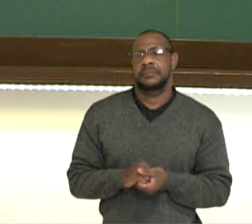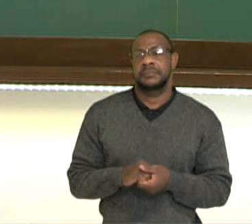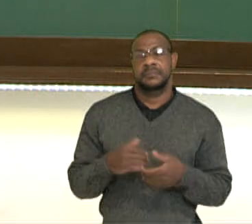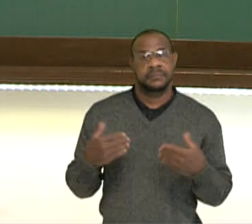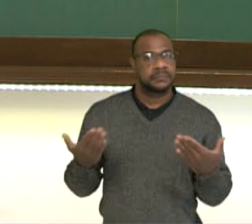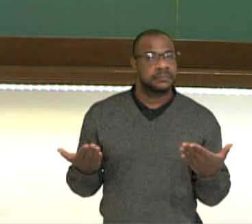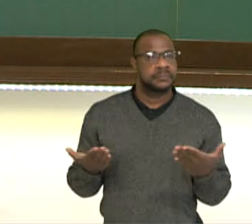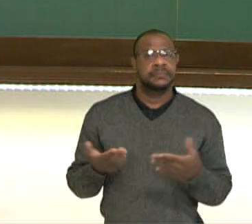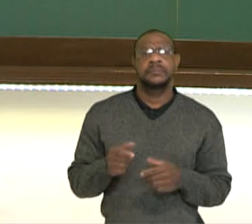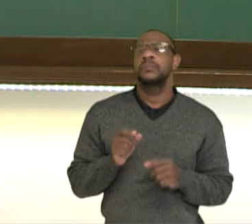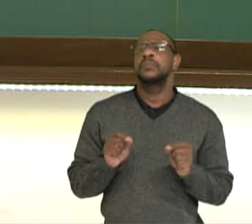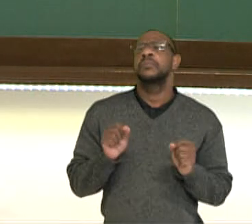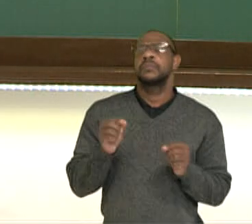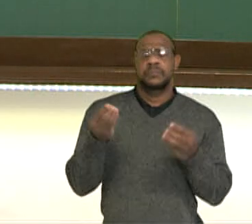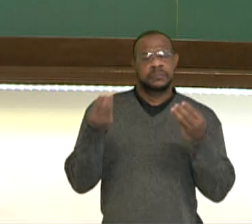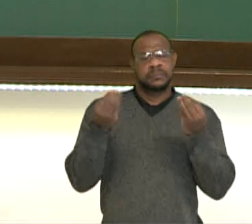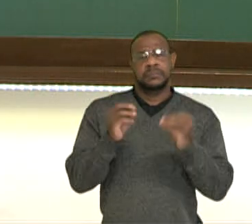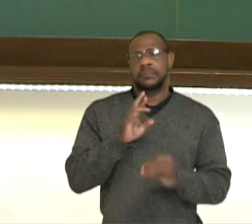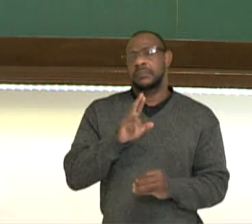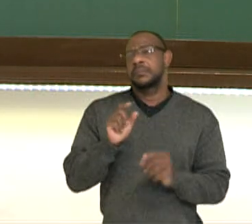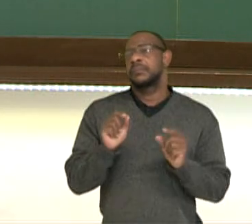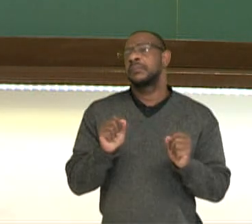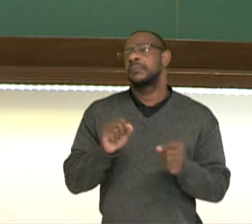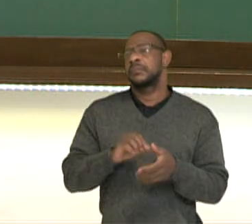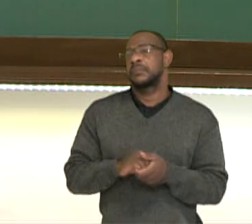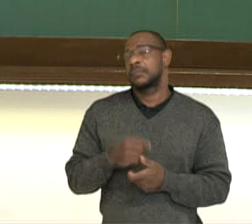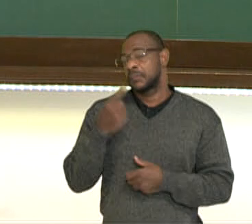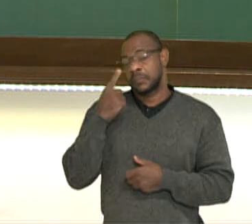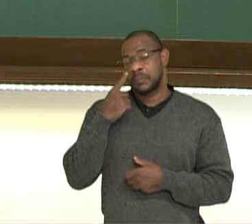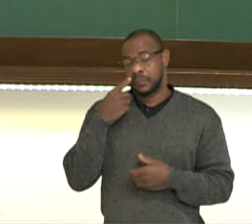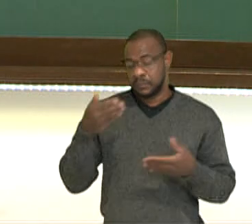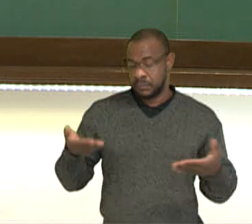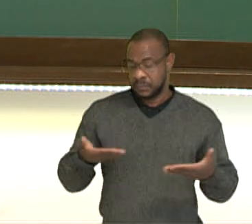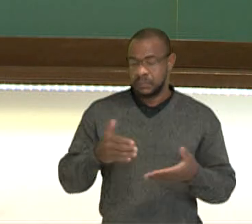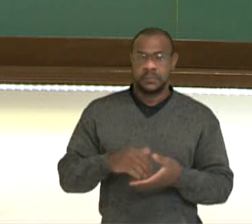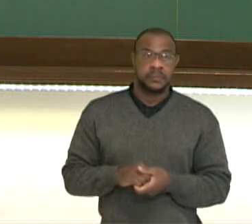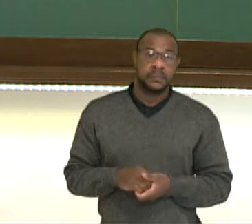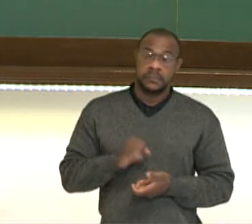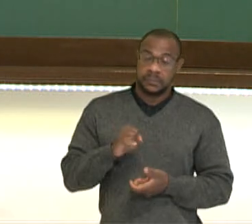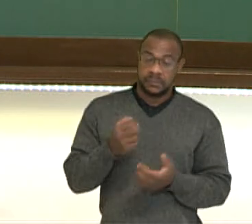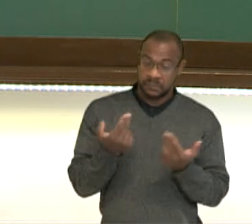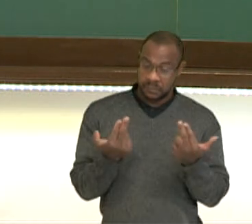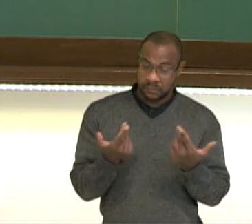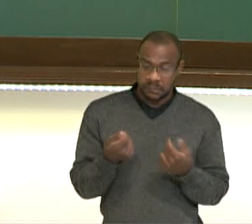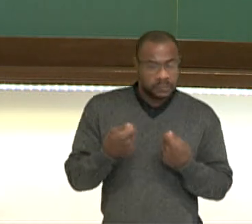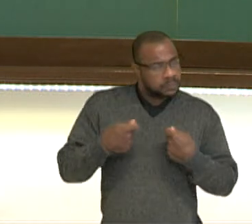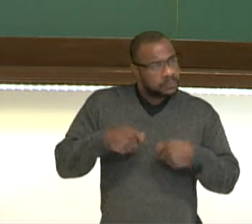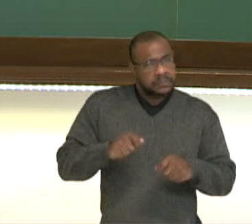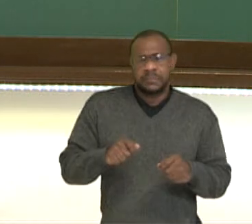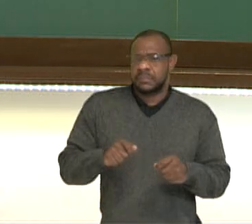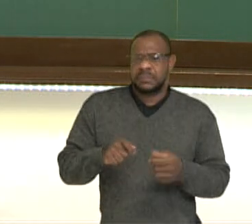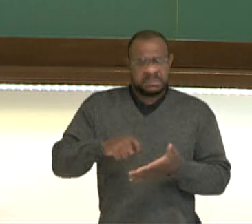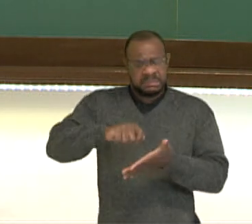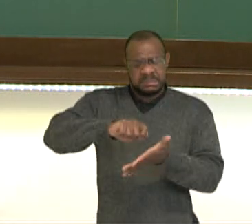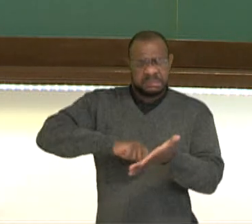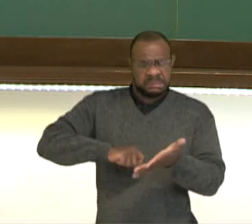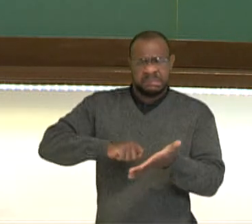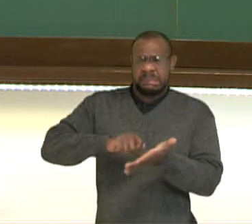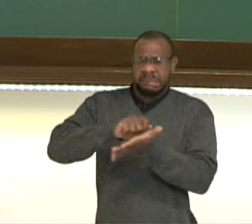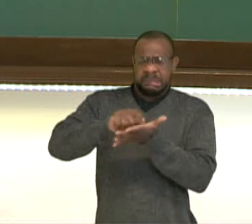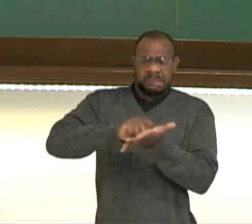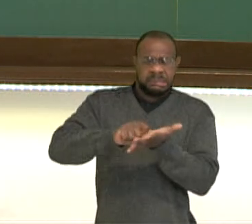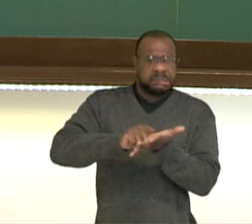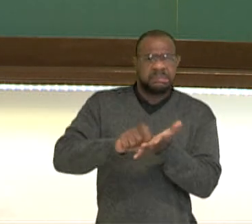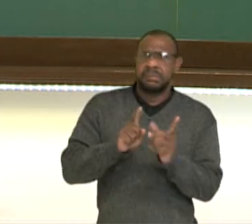Muito bem, o que você colocou aí na sua resposta? Vamos dar uma conferida aí, mas se não tiver igual, não precisa arrancar folha, não precisa sair rasgando